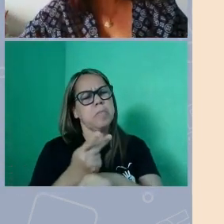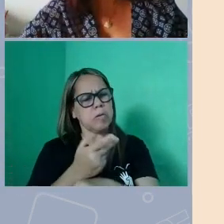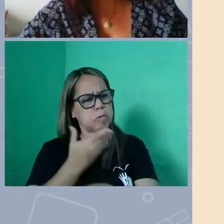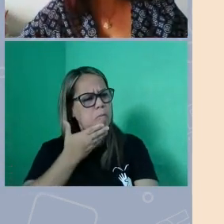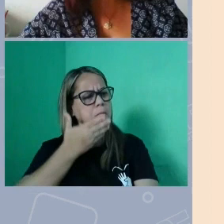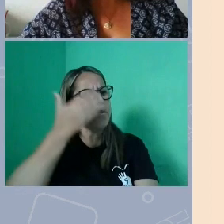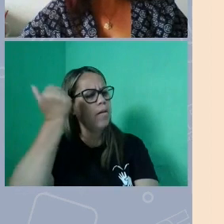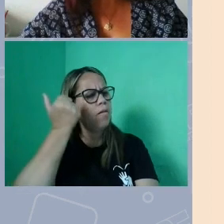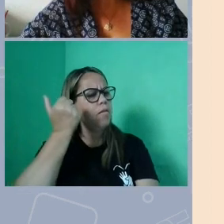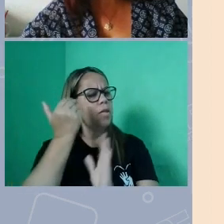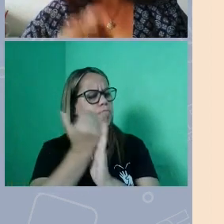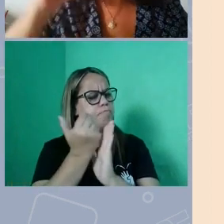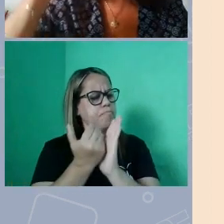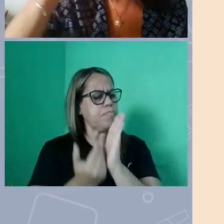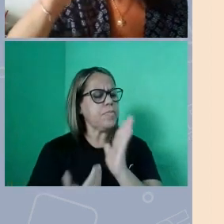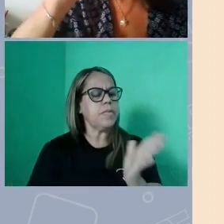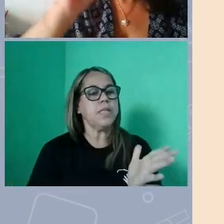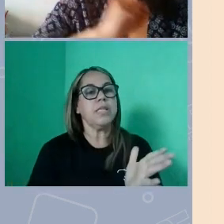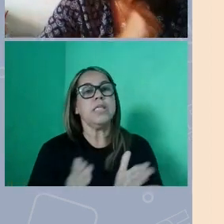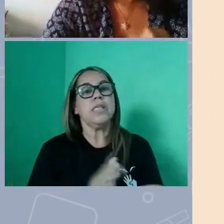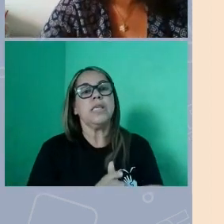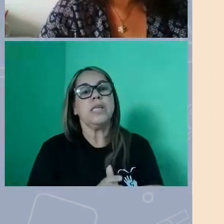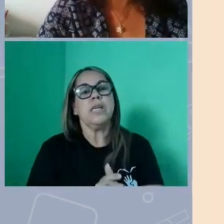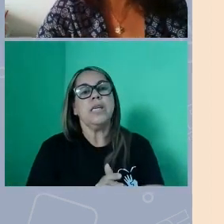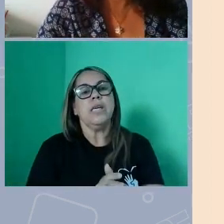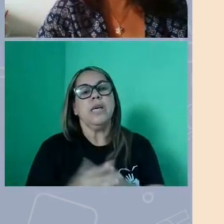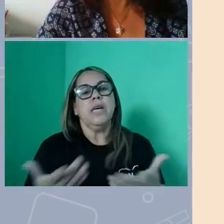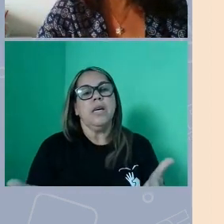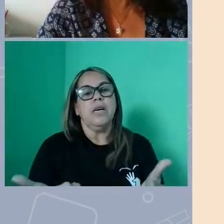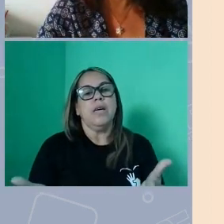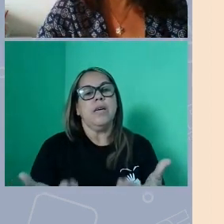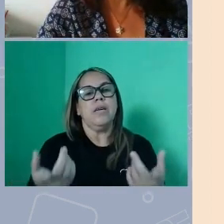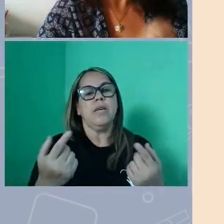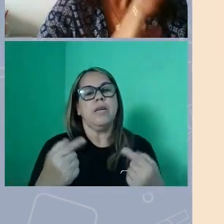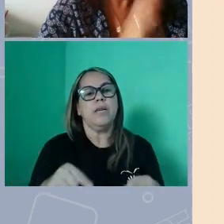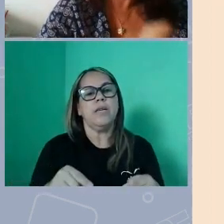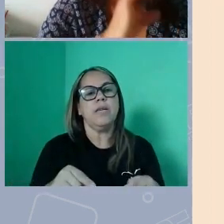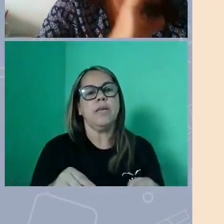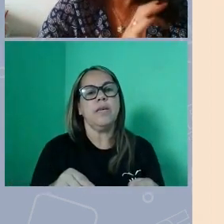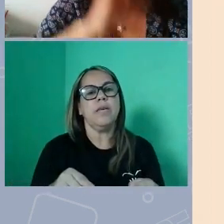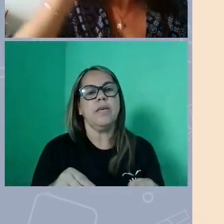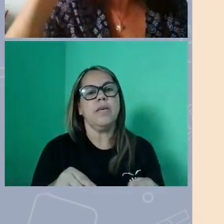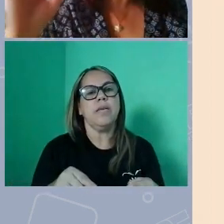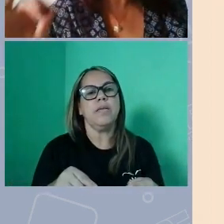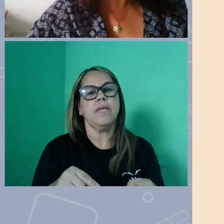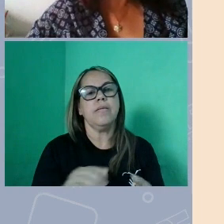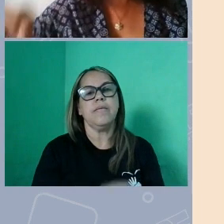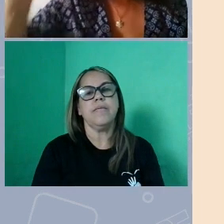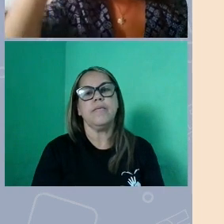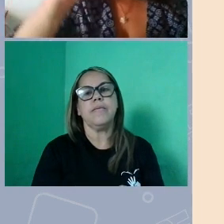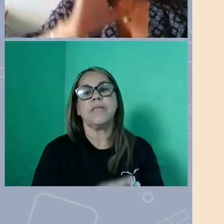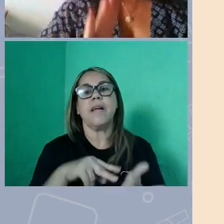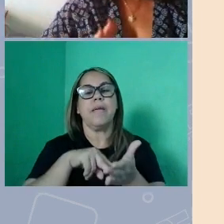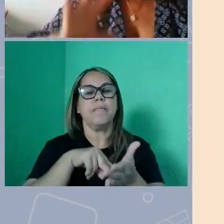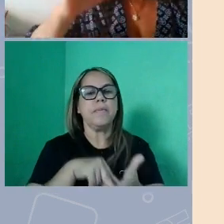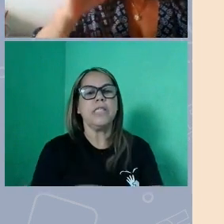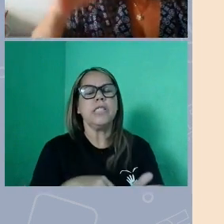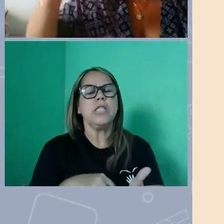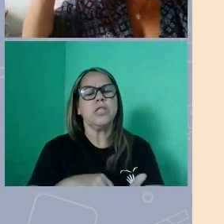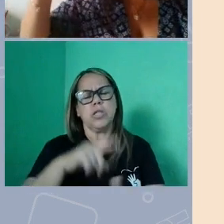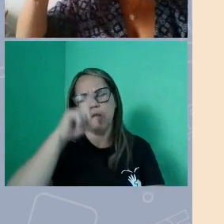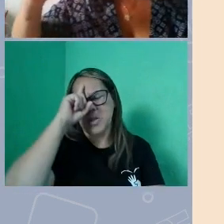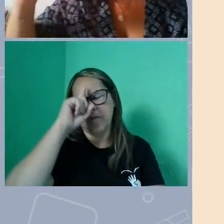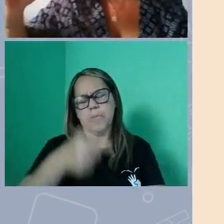sua categoria a predominância da dominação a perdão a predominância da dominação